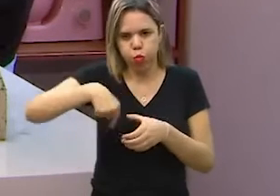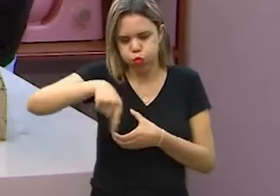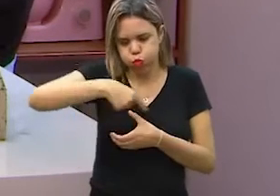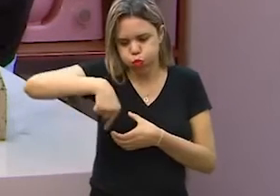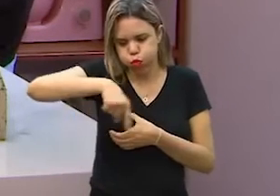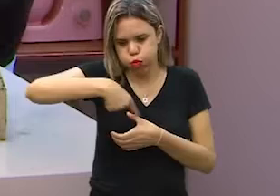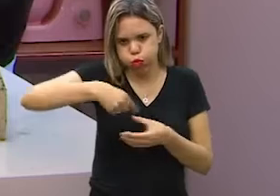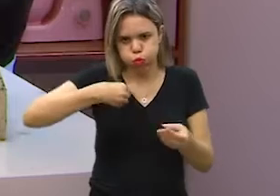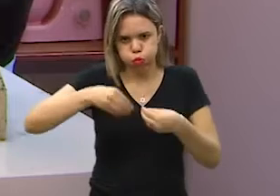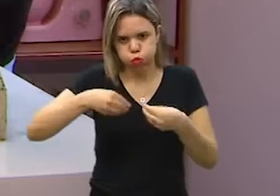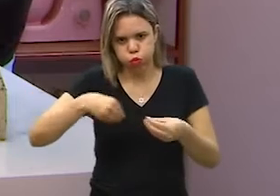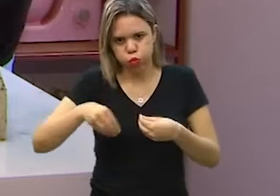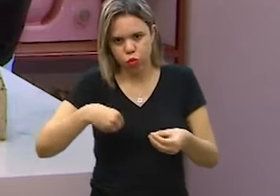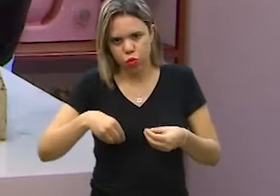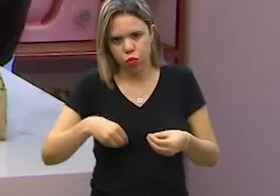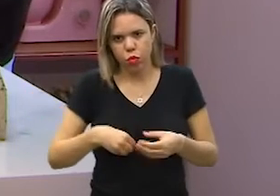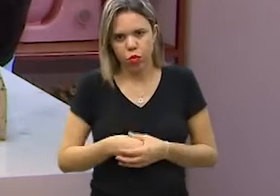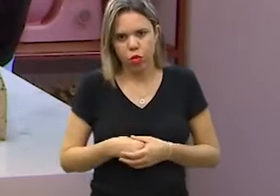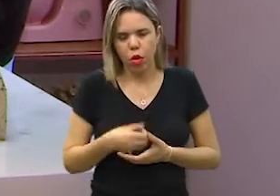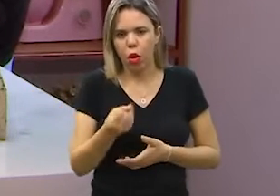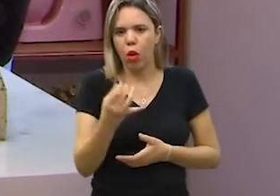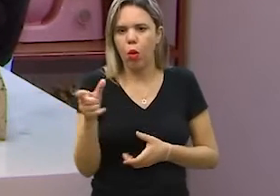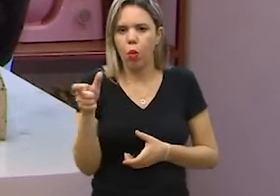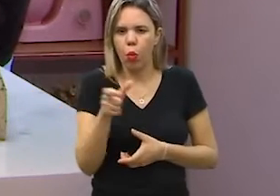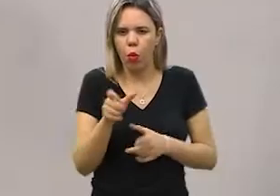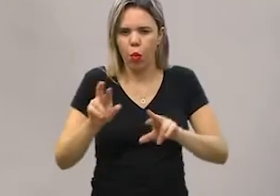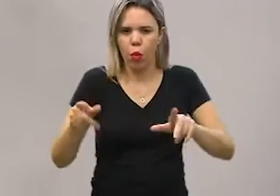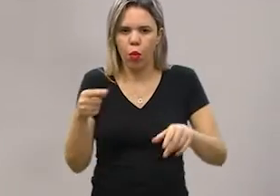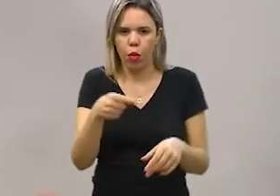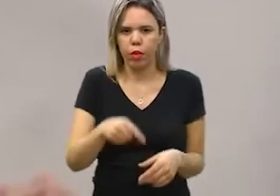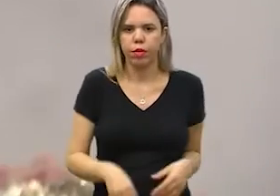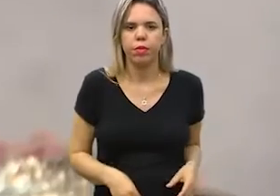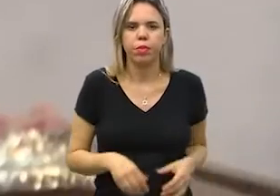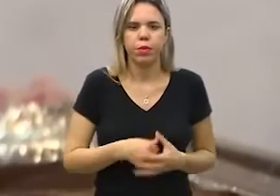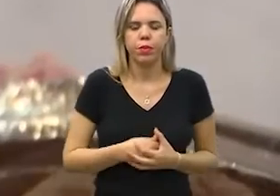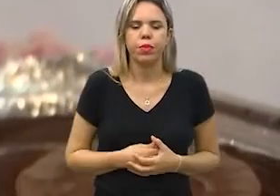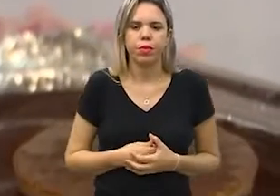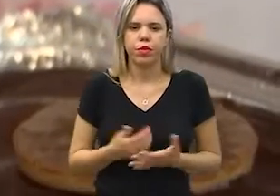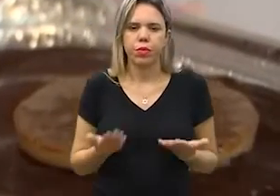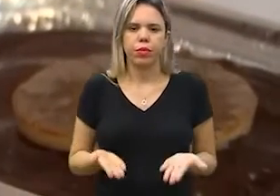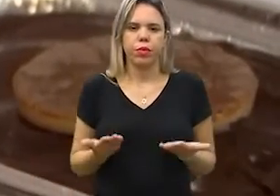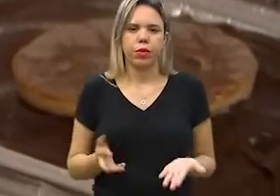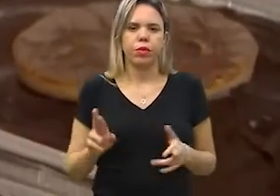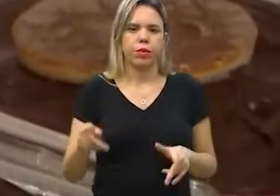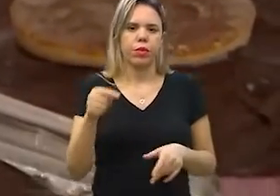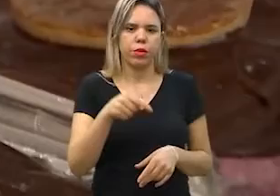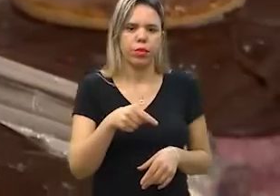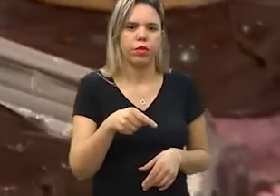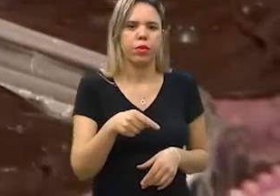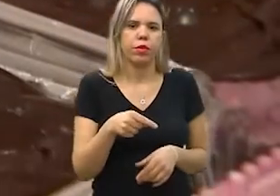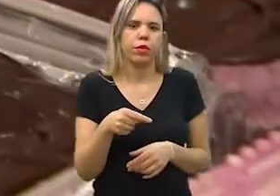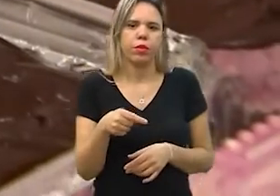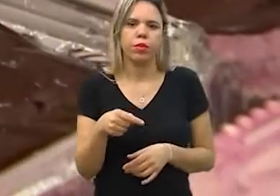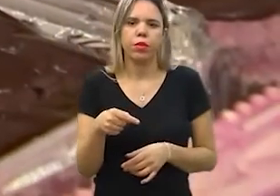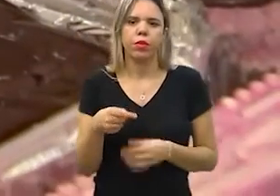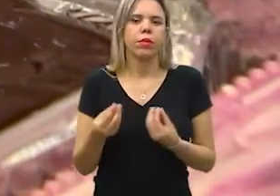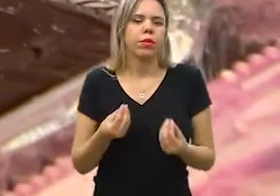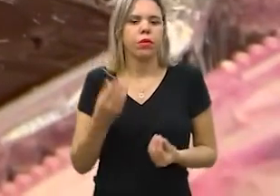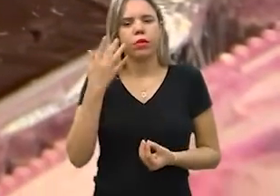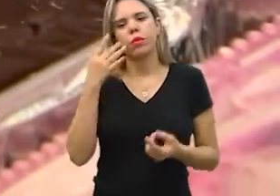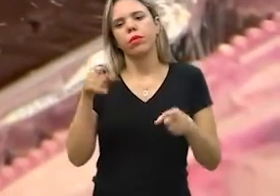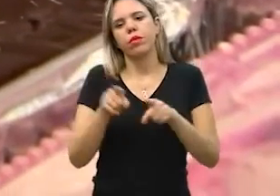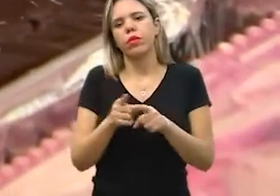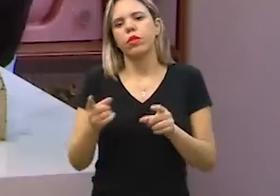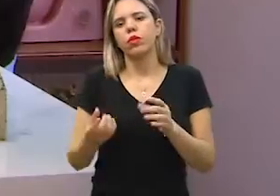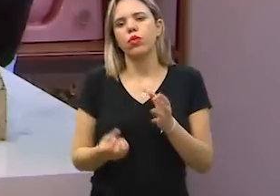redondinhas, de plástico, né? Sim. A porção é diferente, o peso é diferente dessa marmitinha, e aí